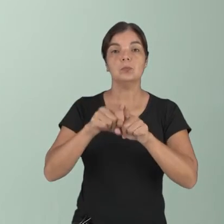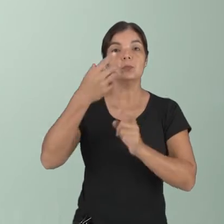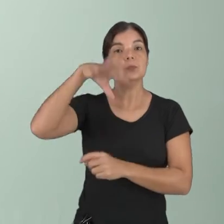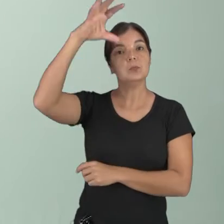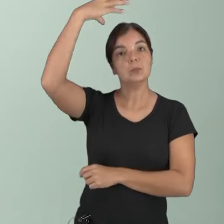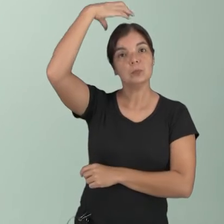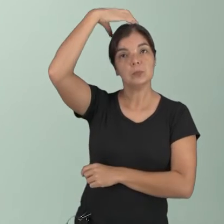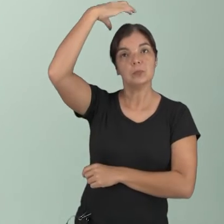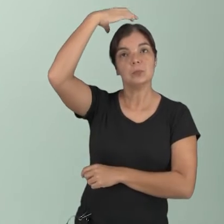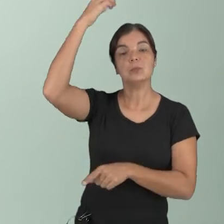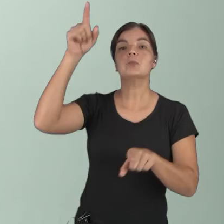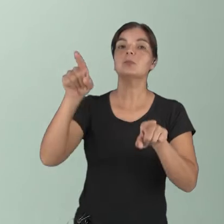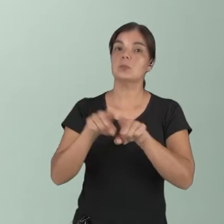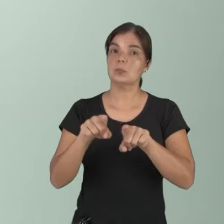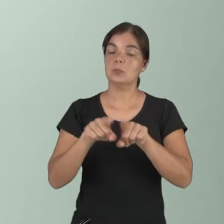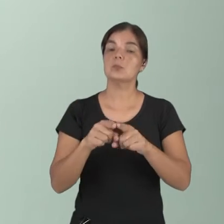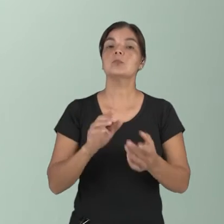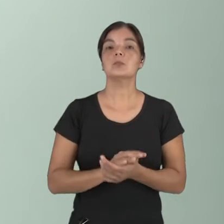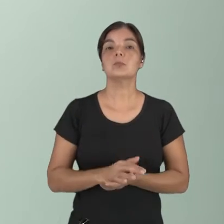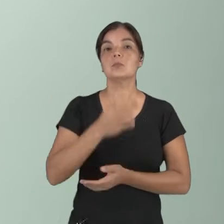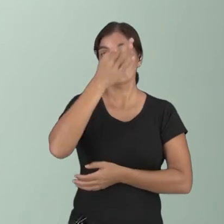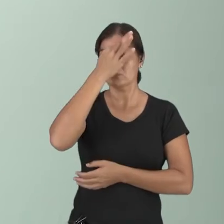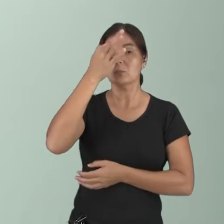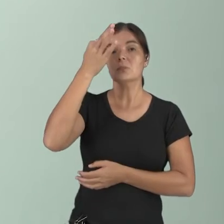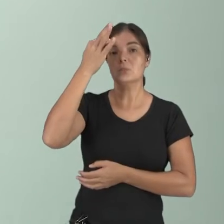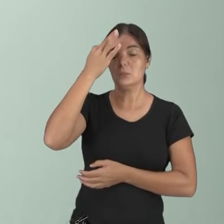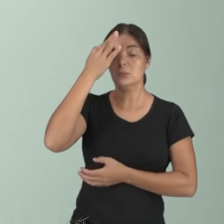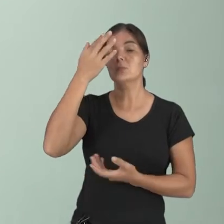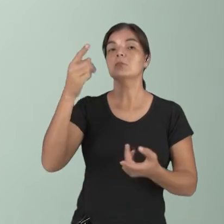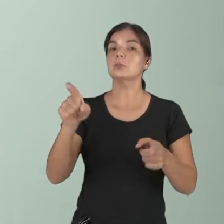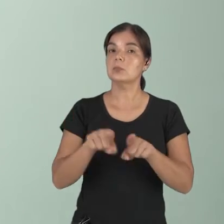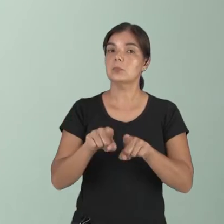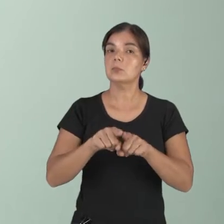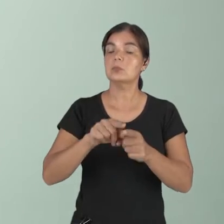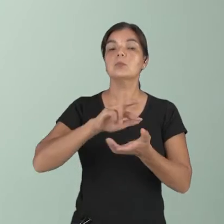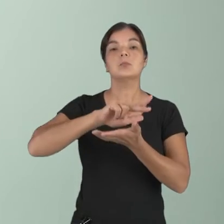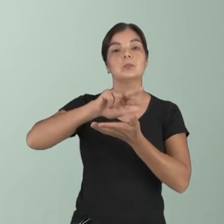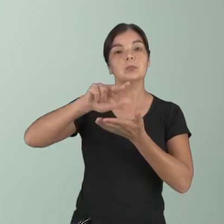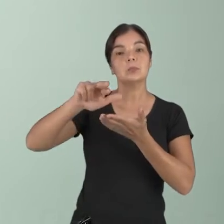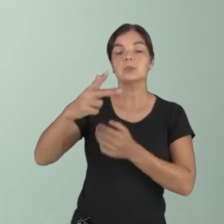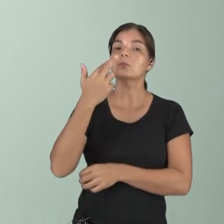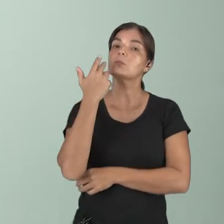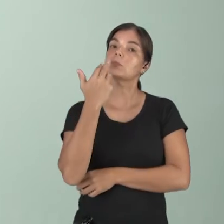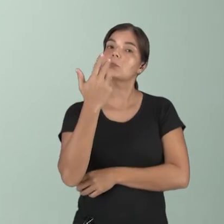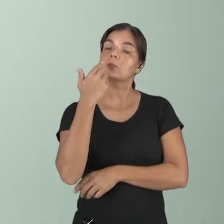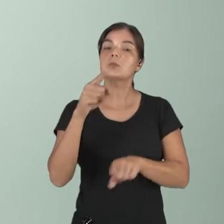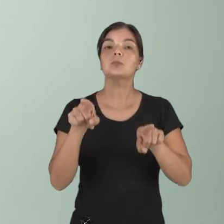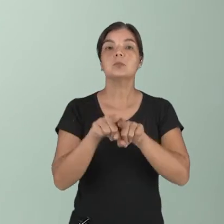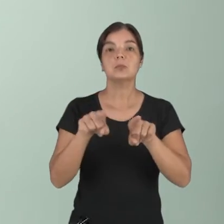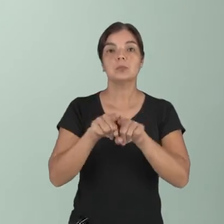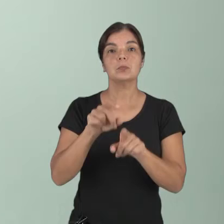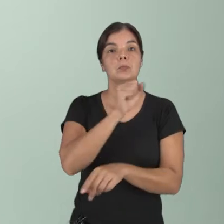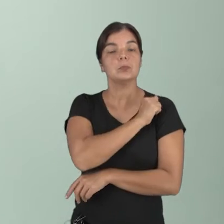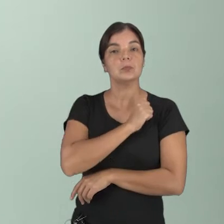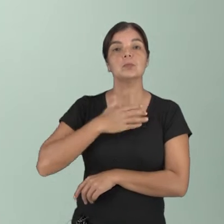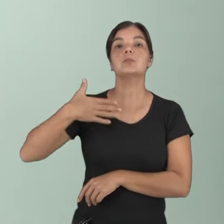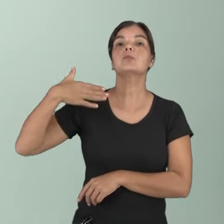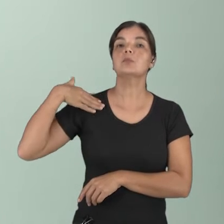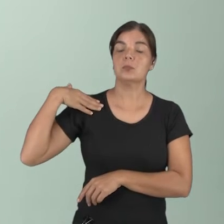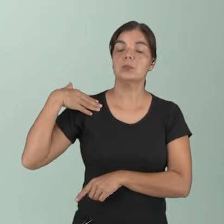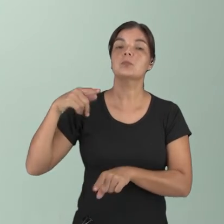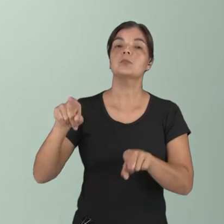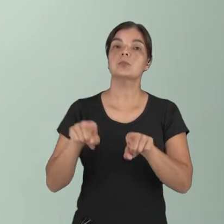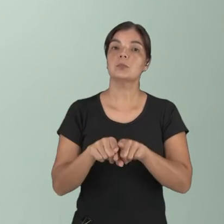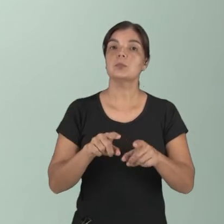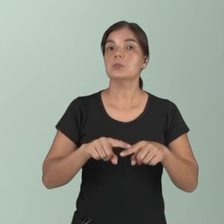imperador Alexandre, ele foi também um filósofo, um grande pensador, falava várias línguas, e com Aristóteles nasce o conceito